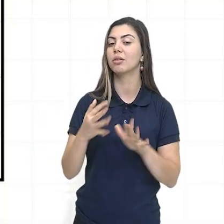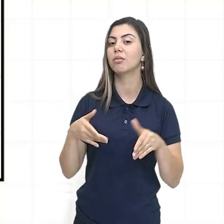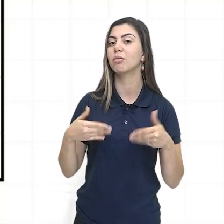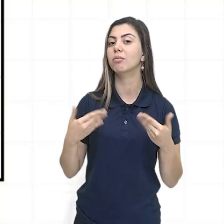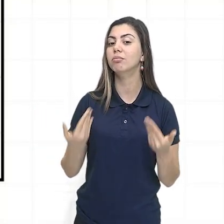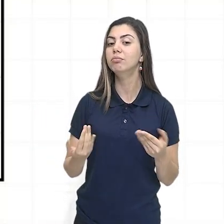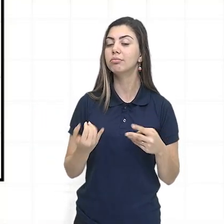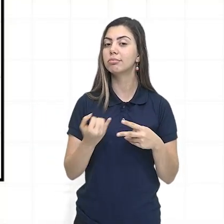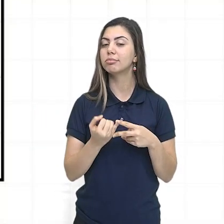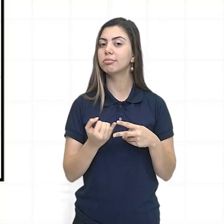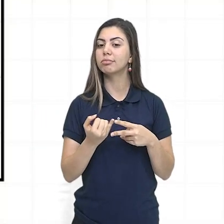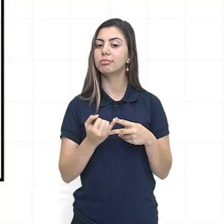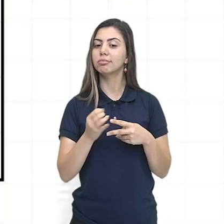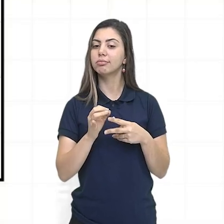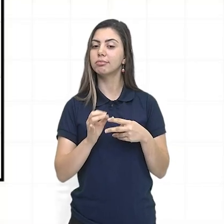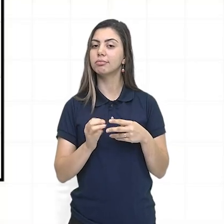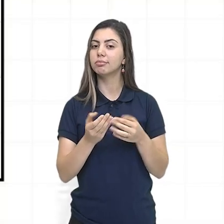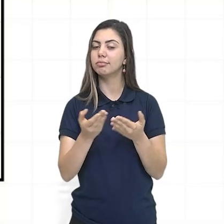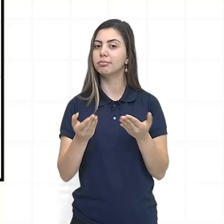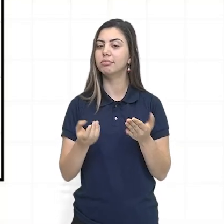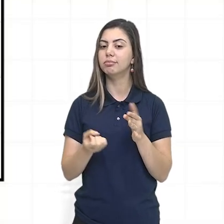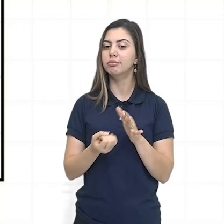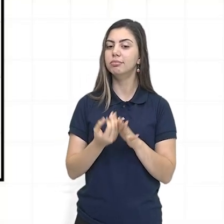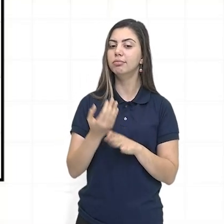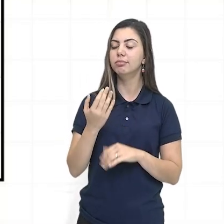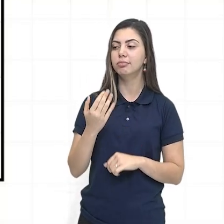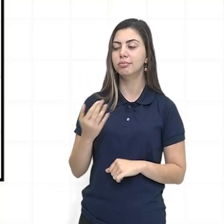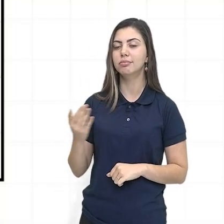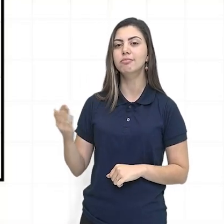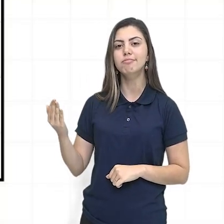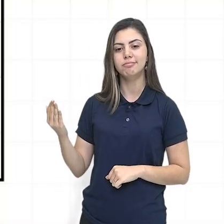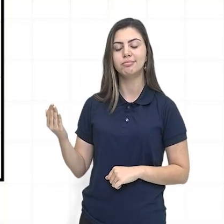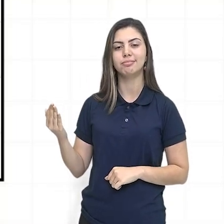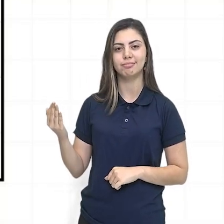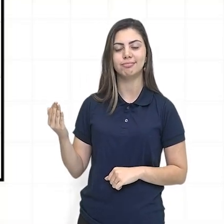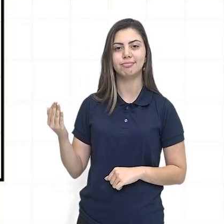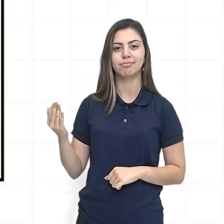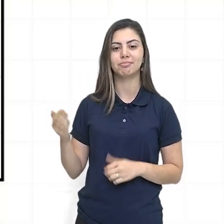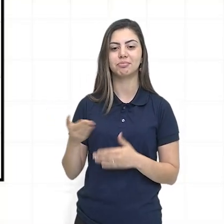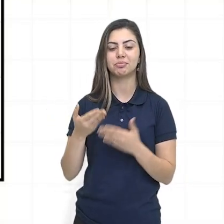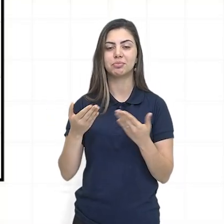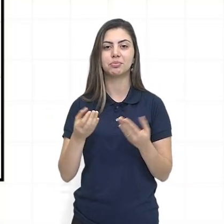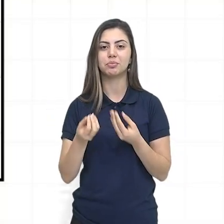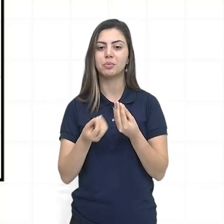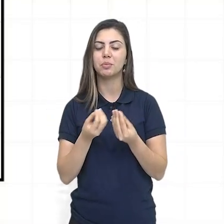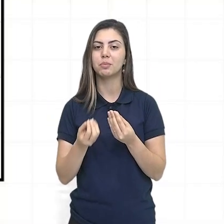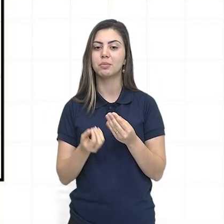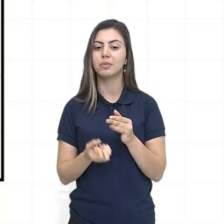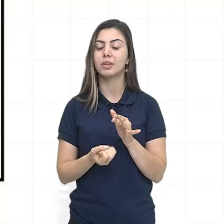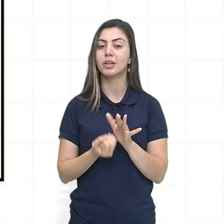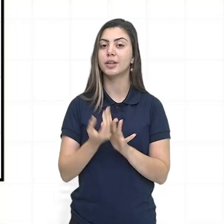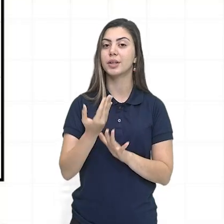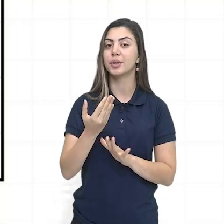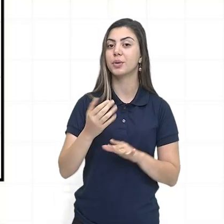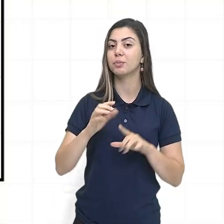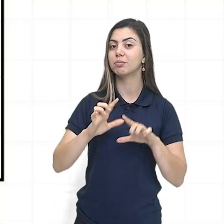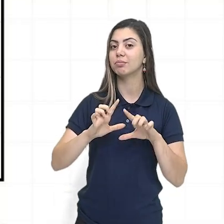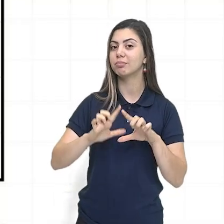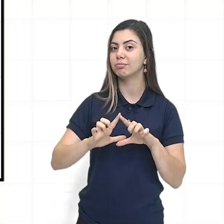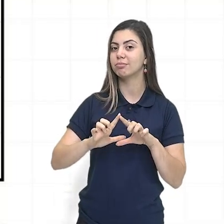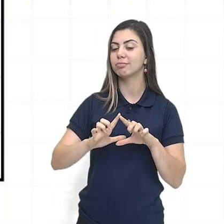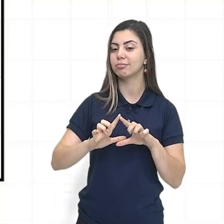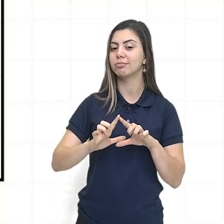que você conseguiu desenhar? Ele serve exatamente para isso. Você desenhou um